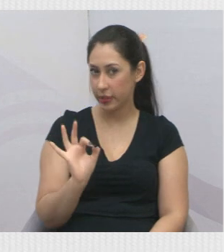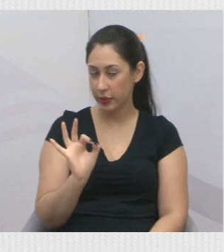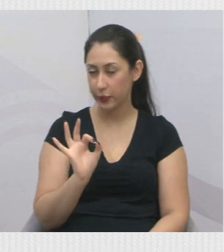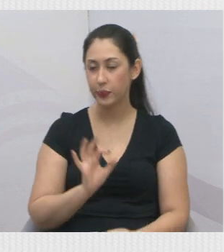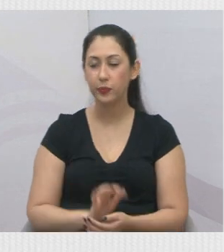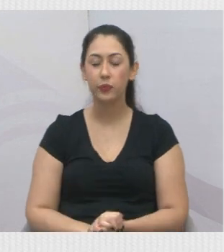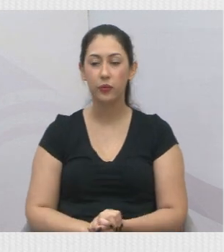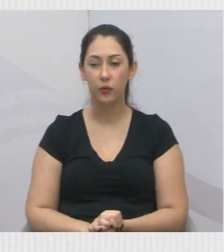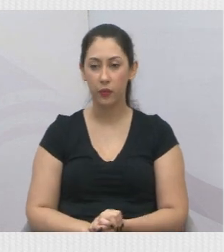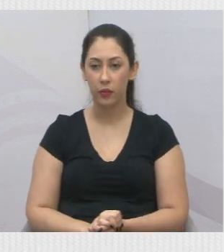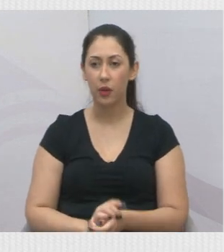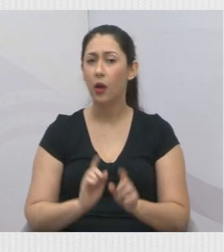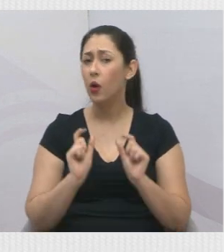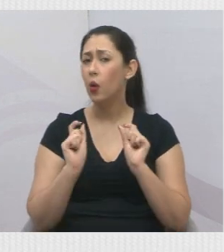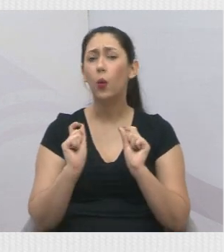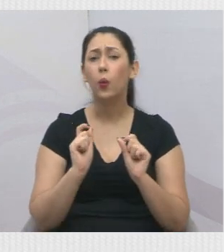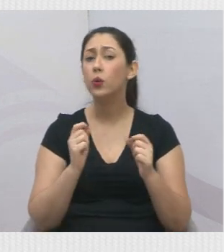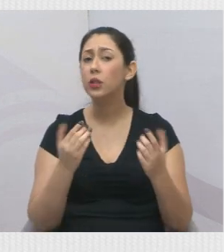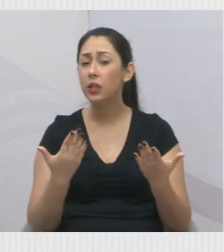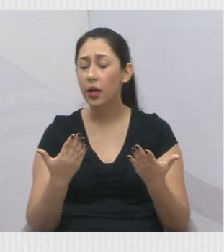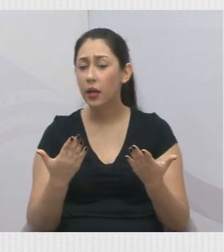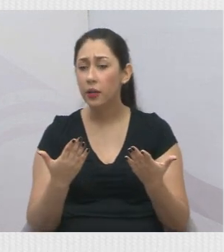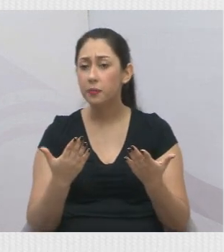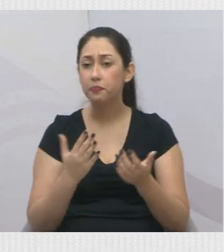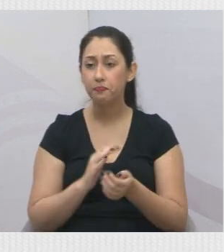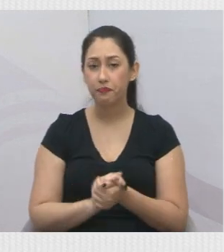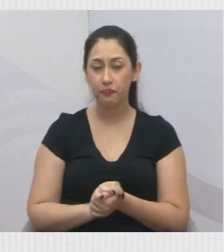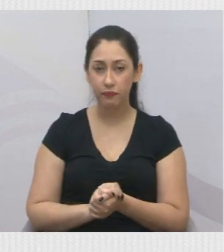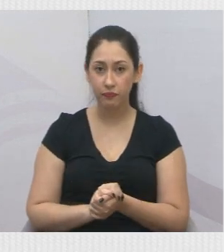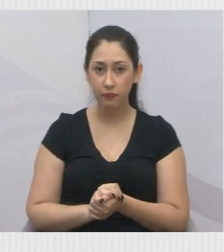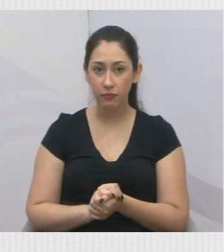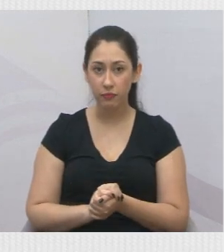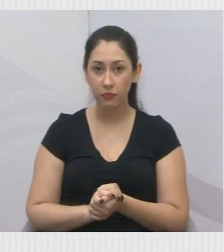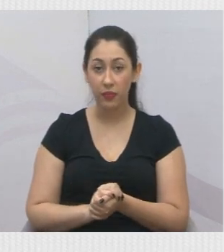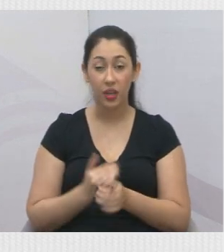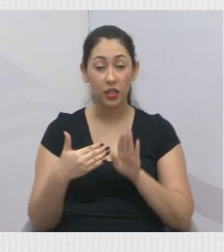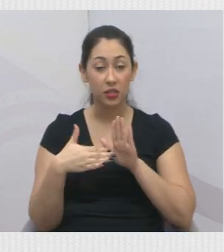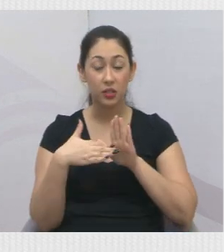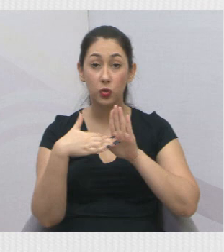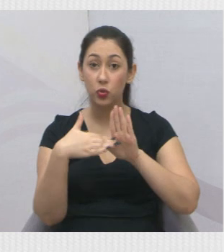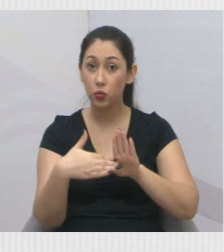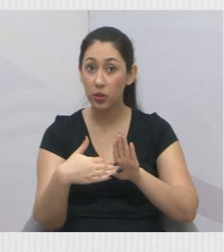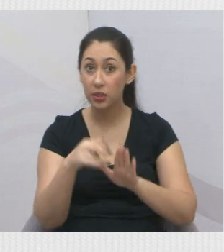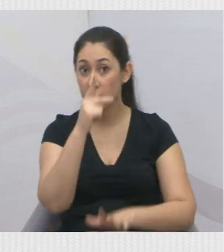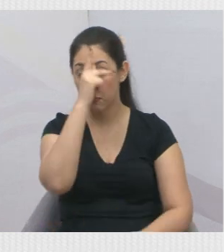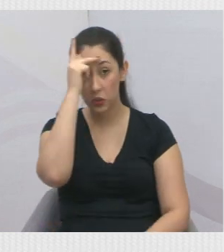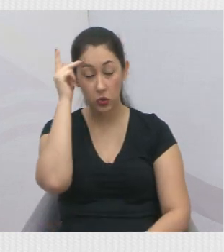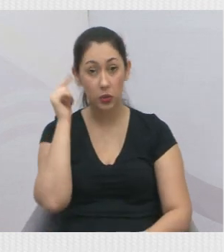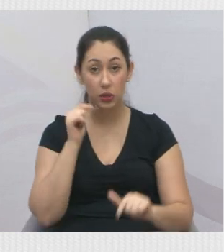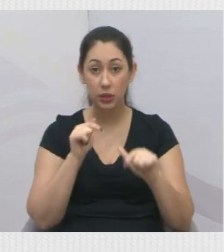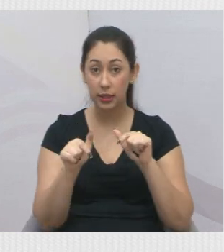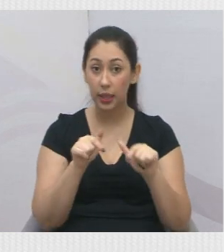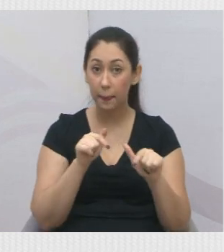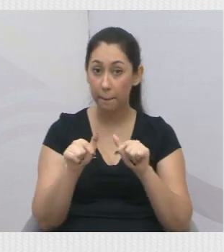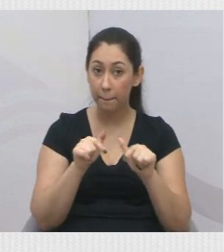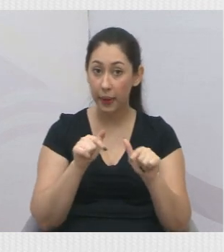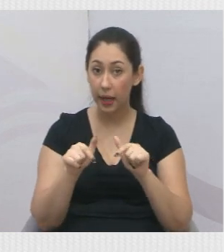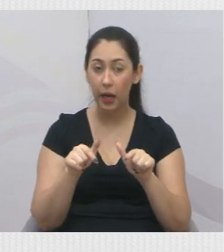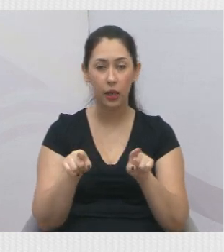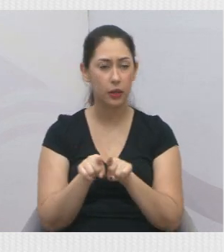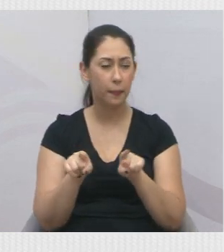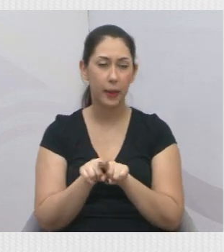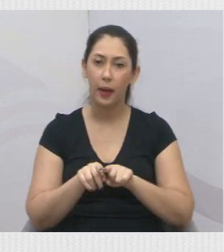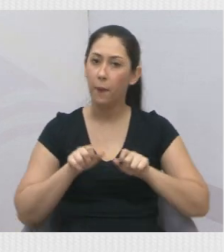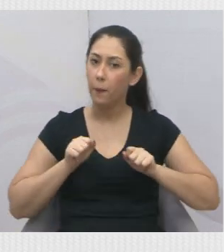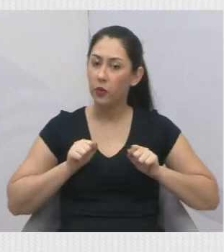Essa receita contribuições, o que compõe essa receita? Ela compõe as contribuições dos servidores ativos e servidores inativos e